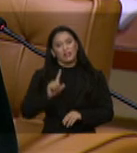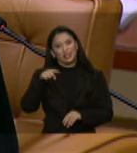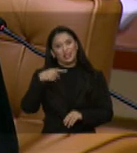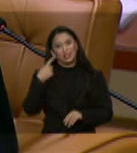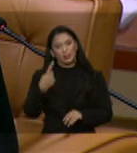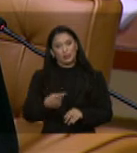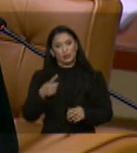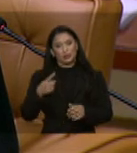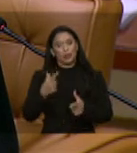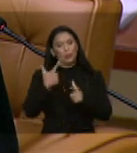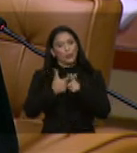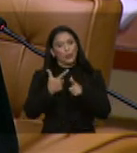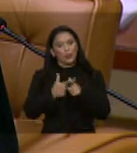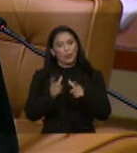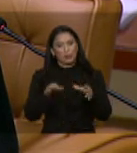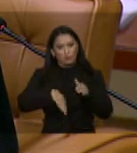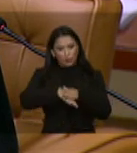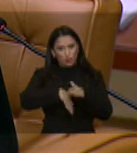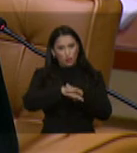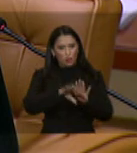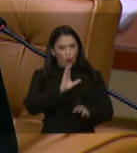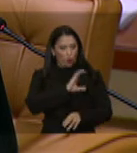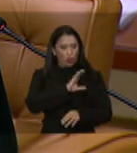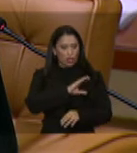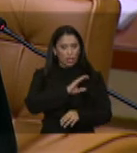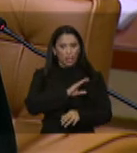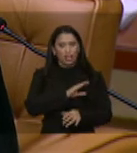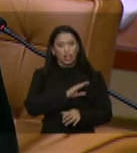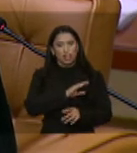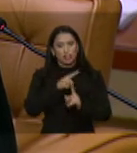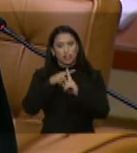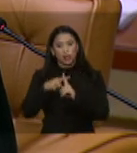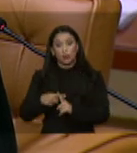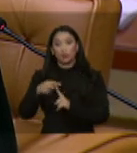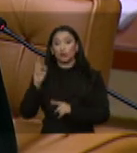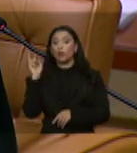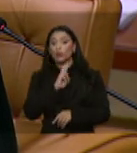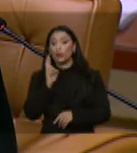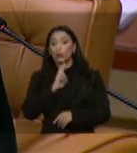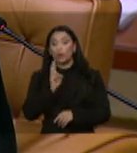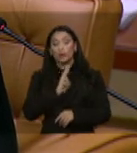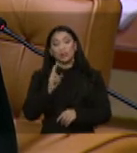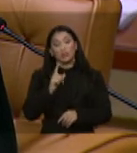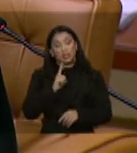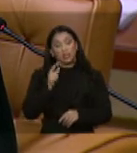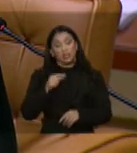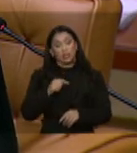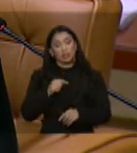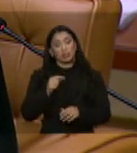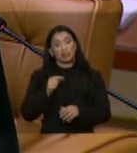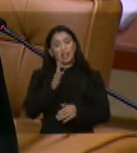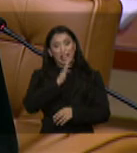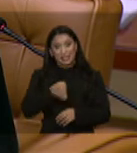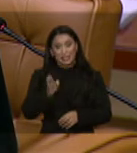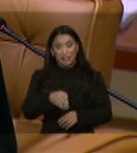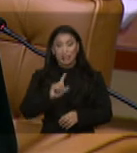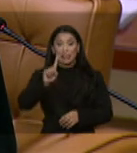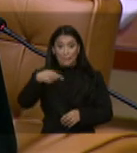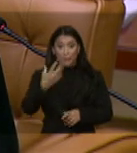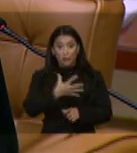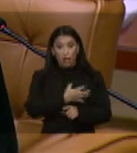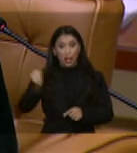com a Rússia nós estirmamos os russos do Corinthians né E depois ainda fomos campeões